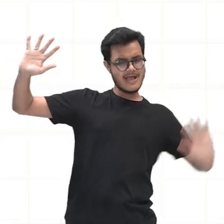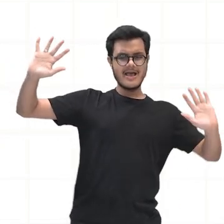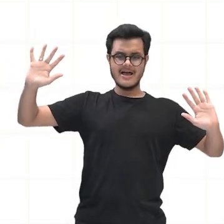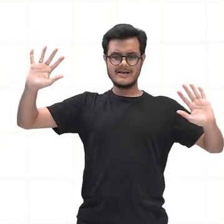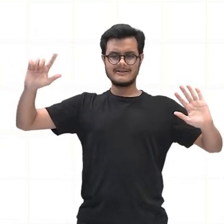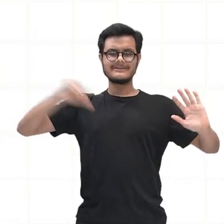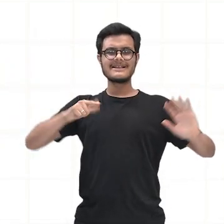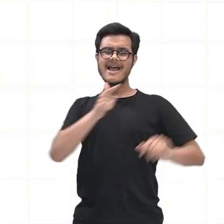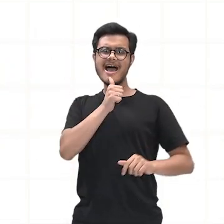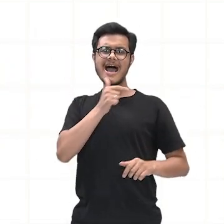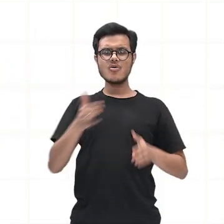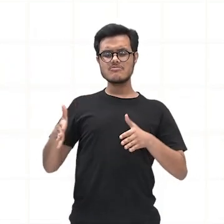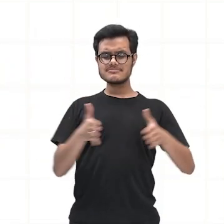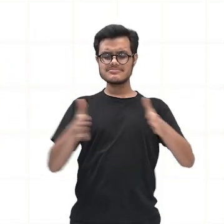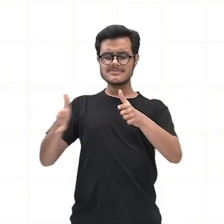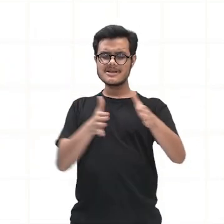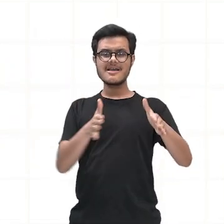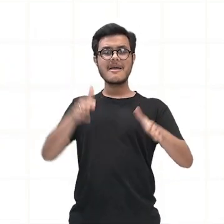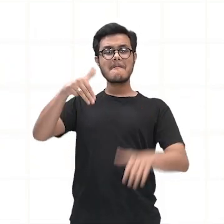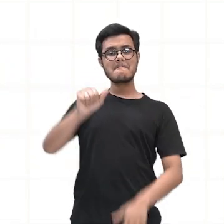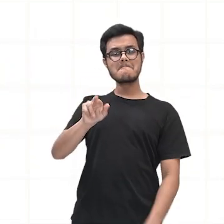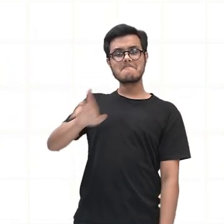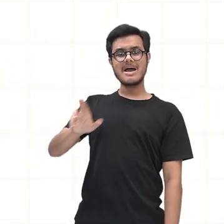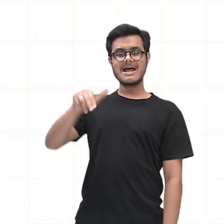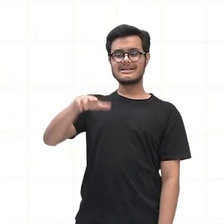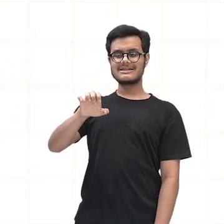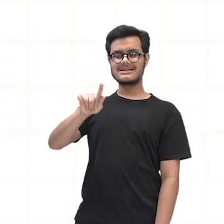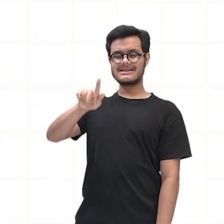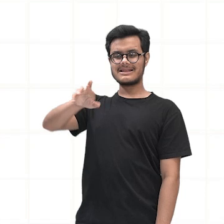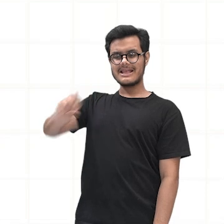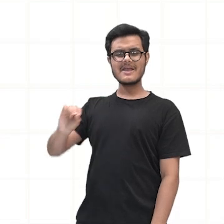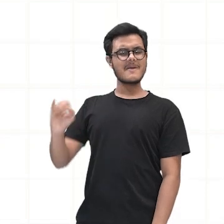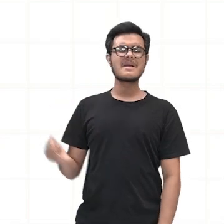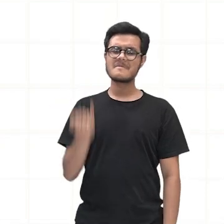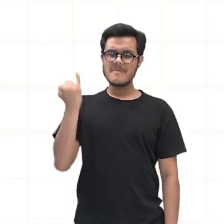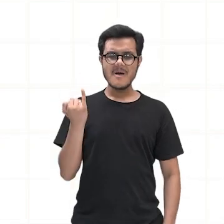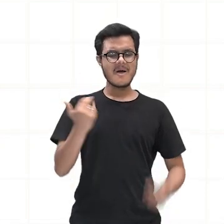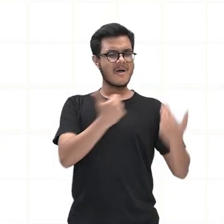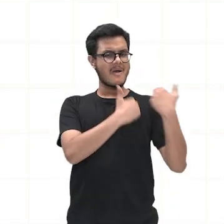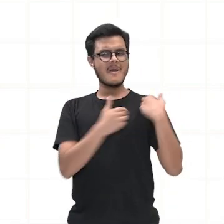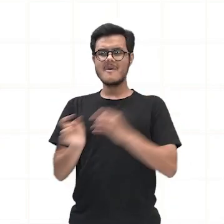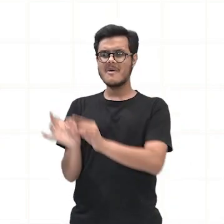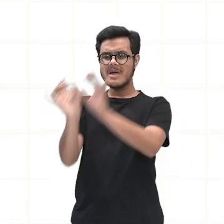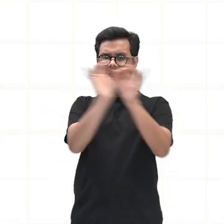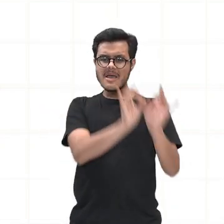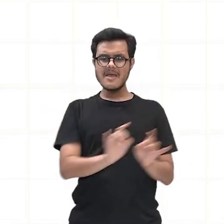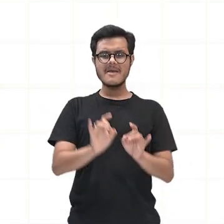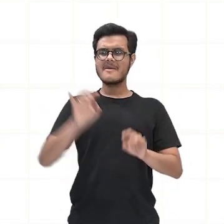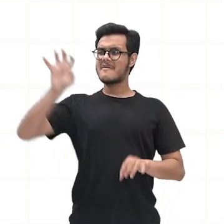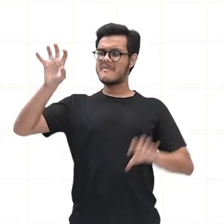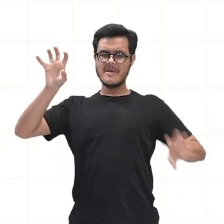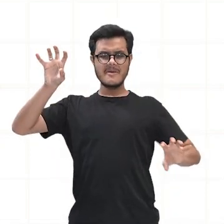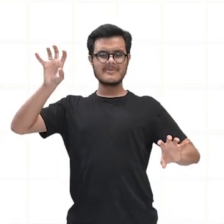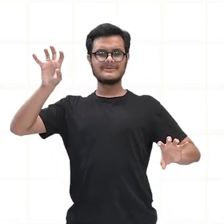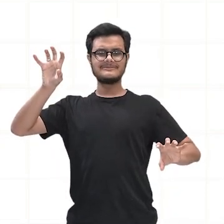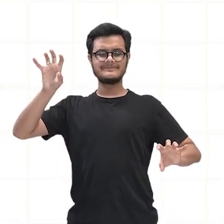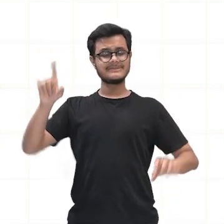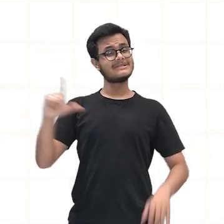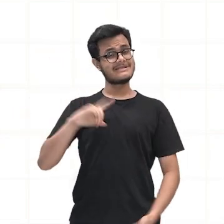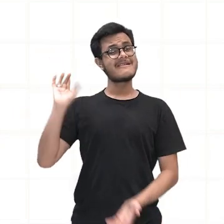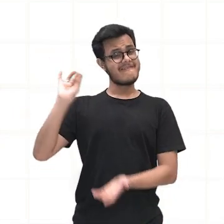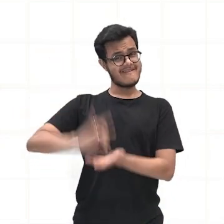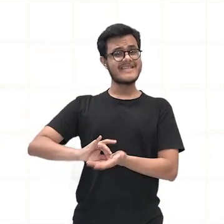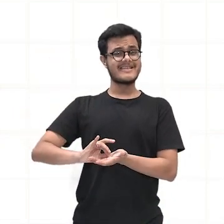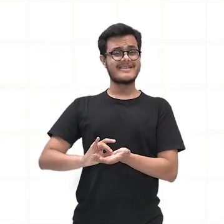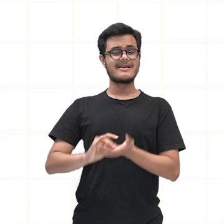Mar Negro, desempenhava um papel vital nas rotas comerciais que ligavam o Oriente ao